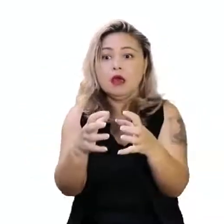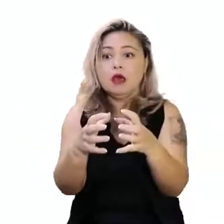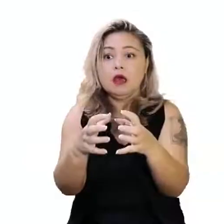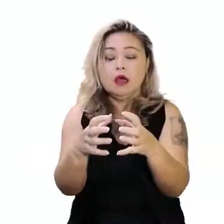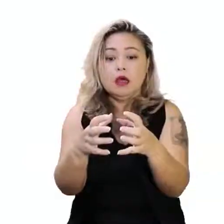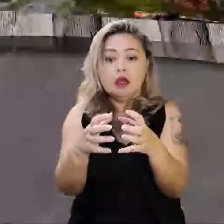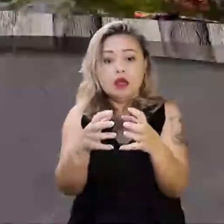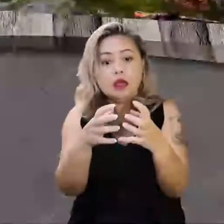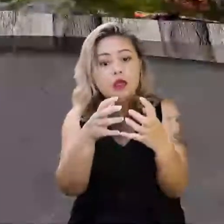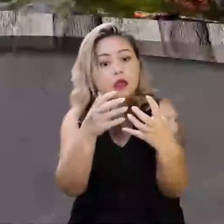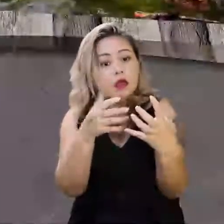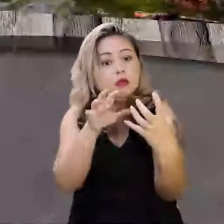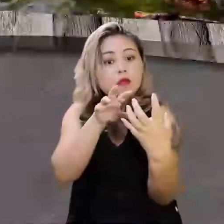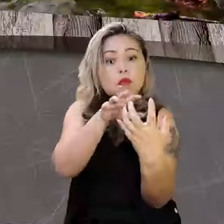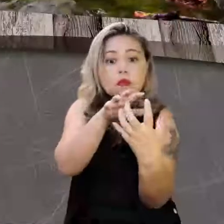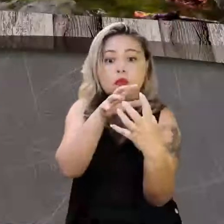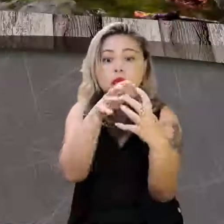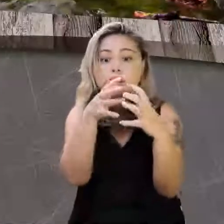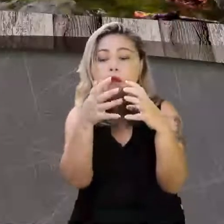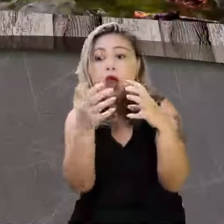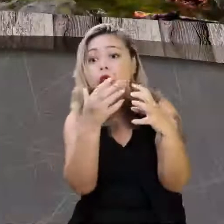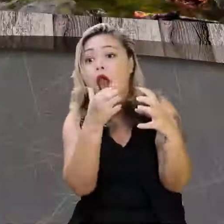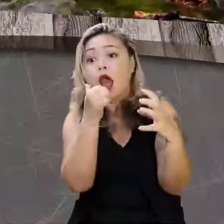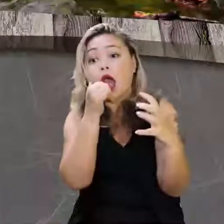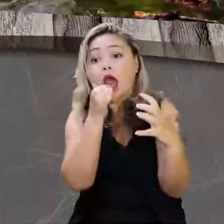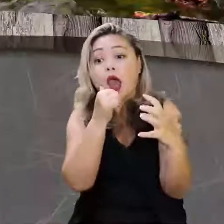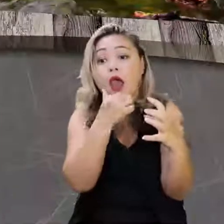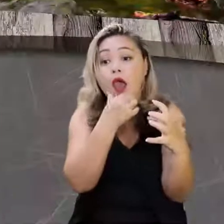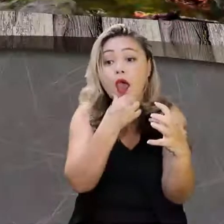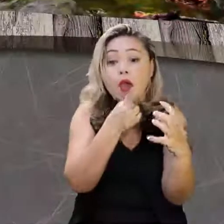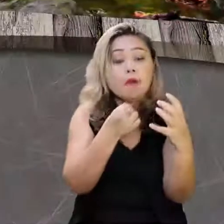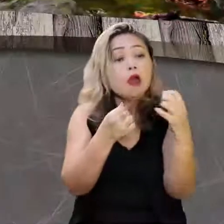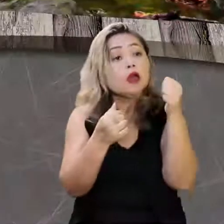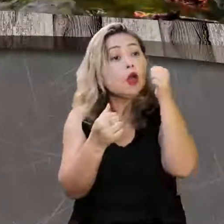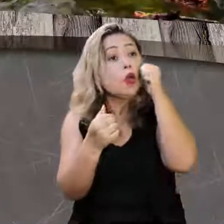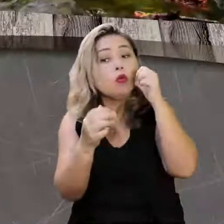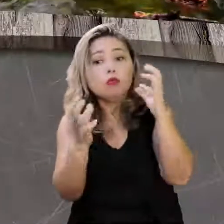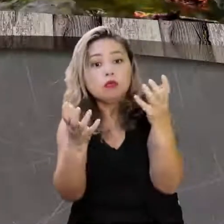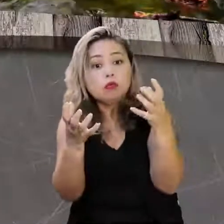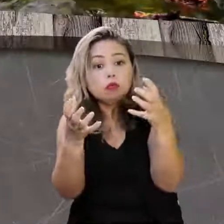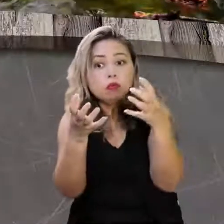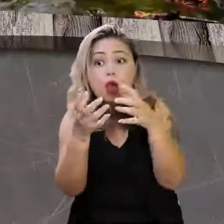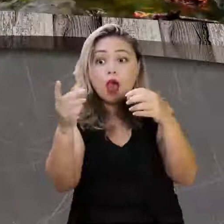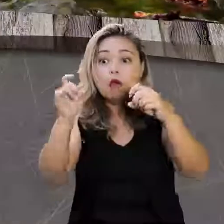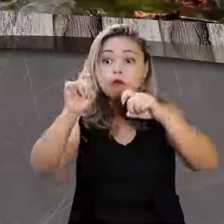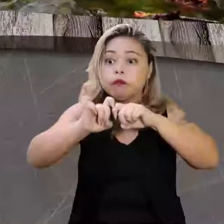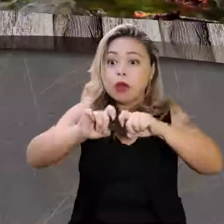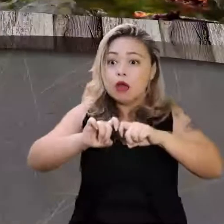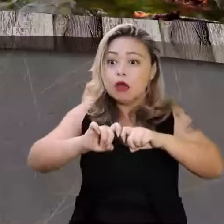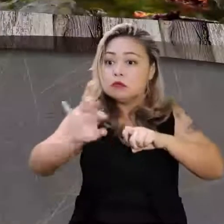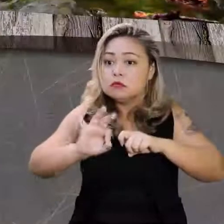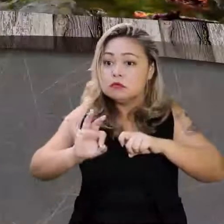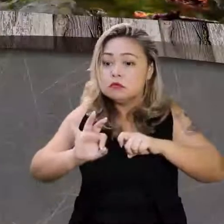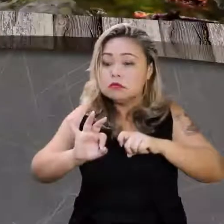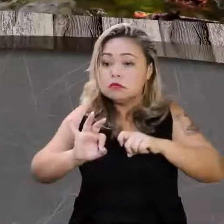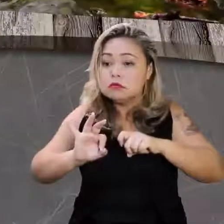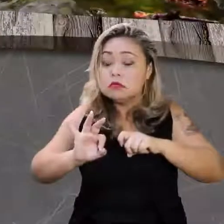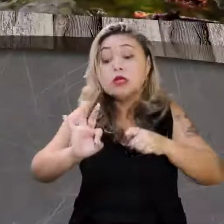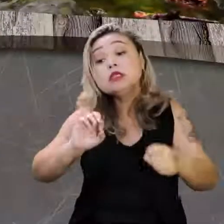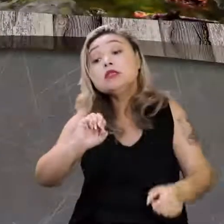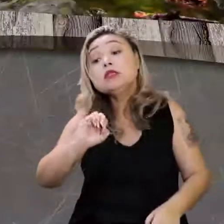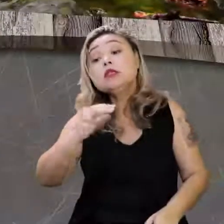aquele reconhecimento macho e fêmea para poder realizarem cópula. Professora, mas mesmo assim, se acontecer